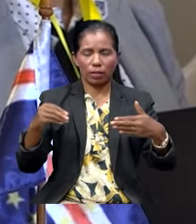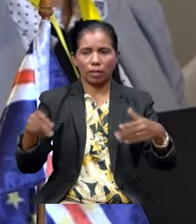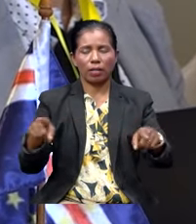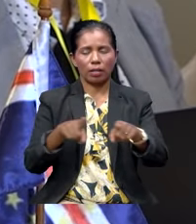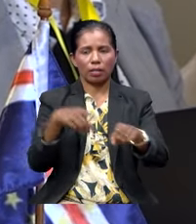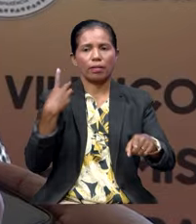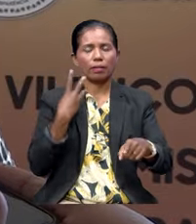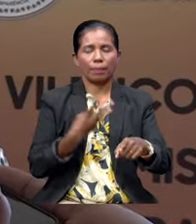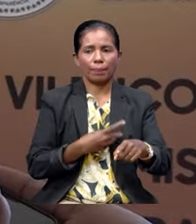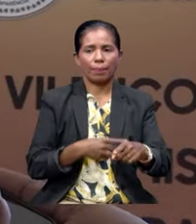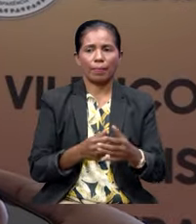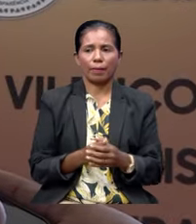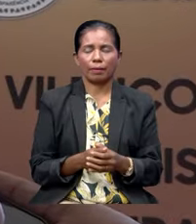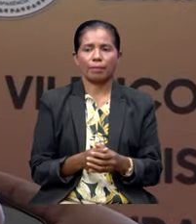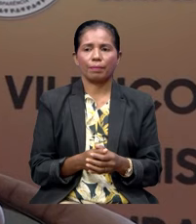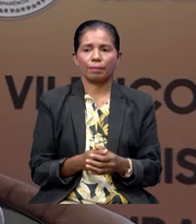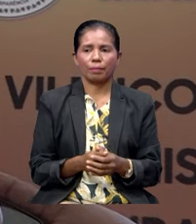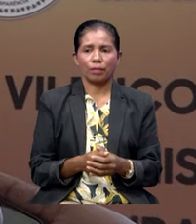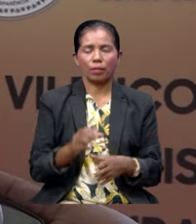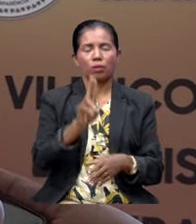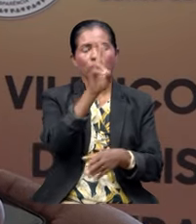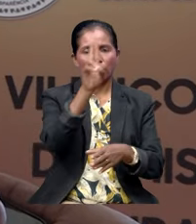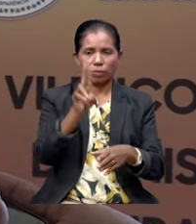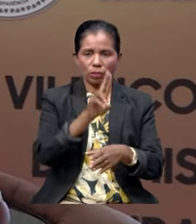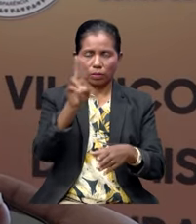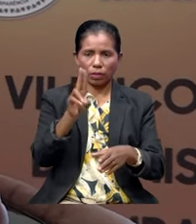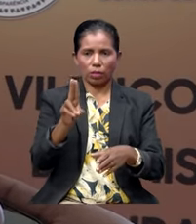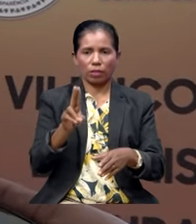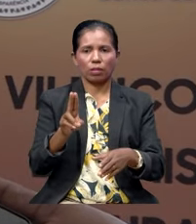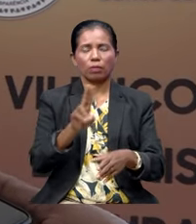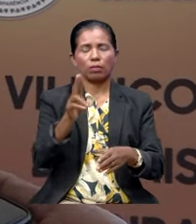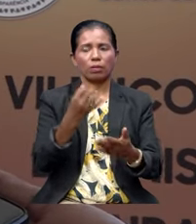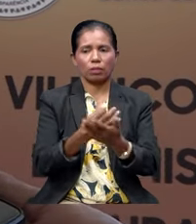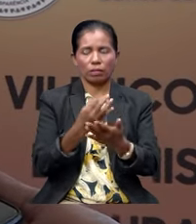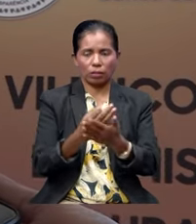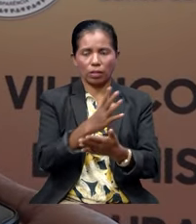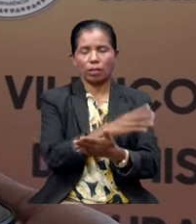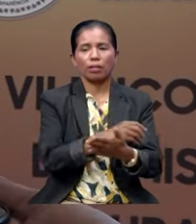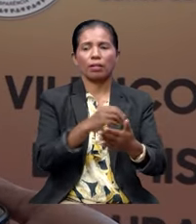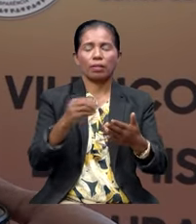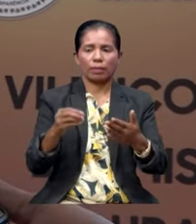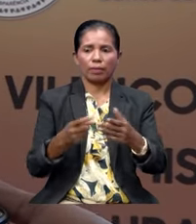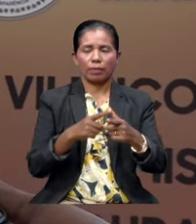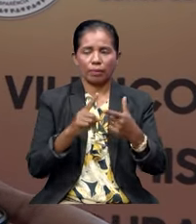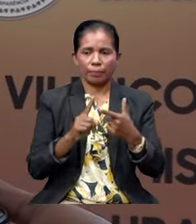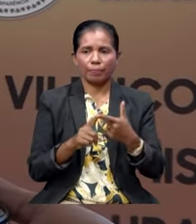moeda. Então, gestão, em termos de gestão, nós